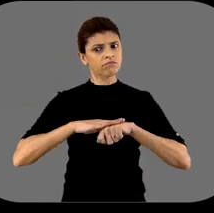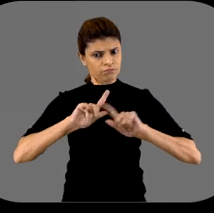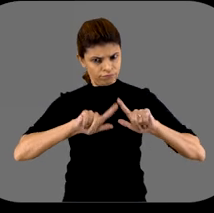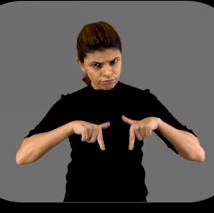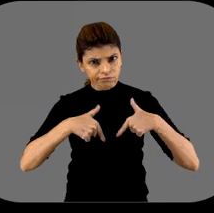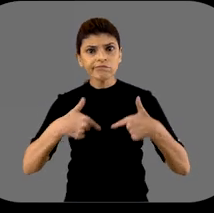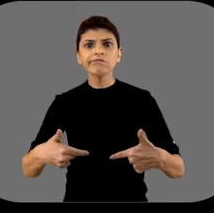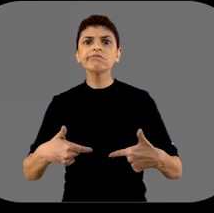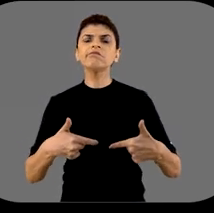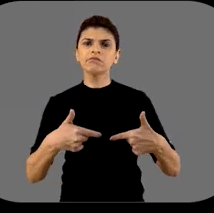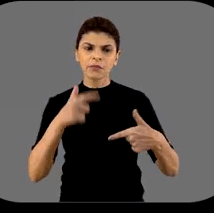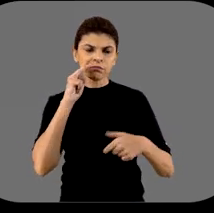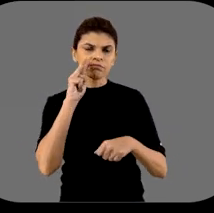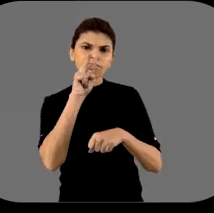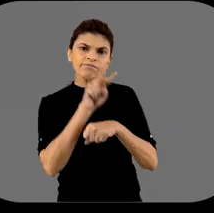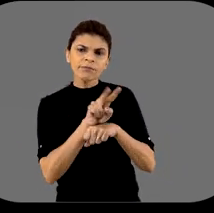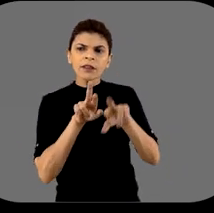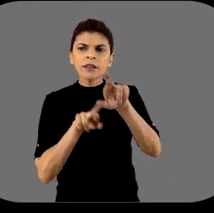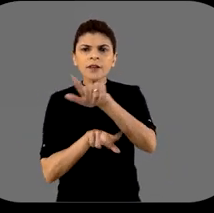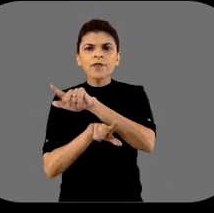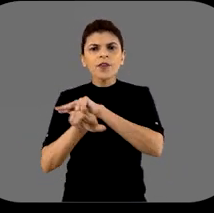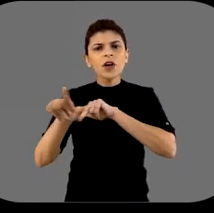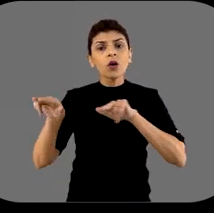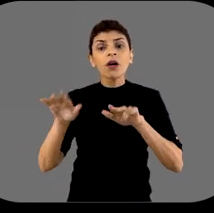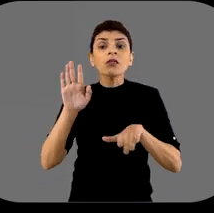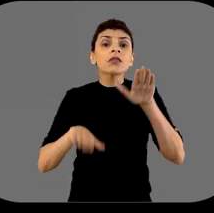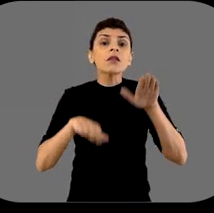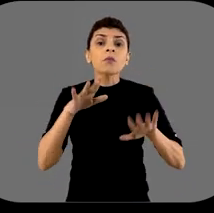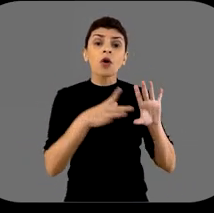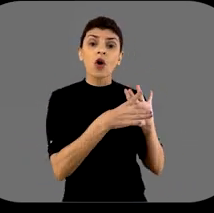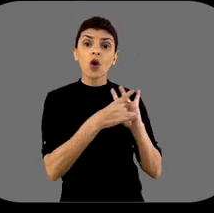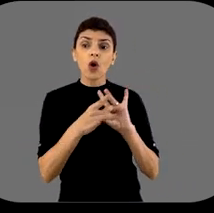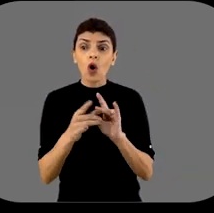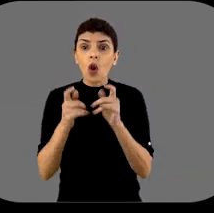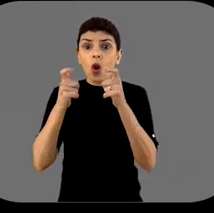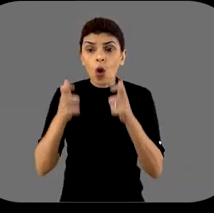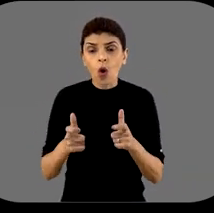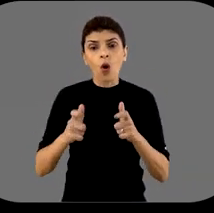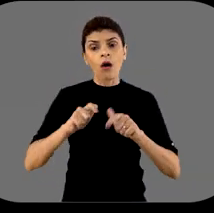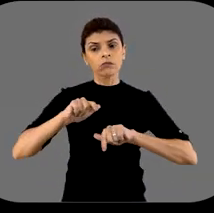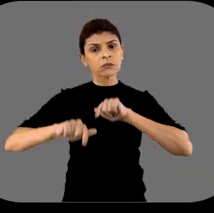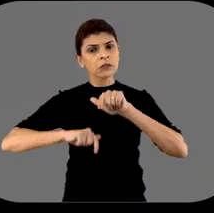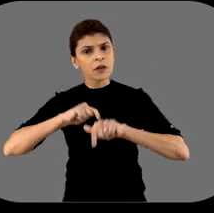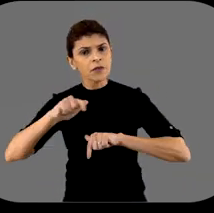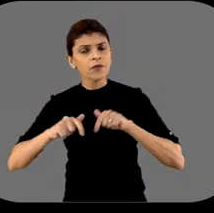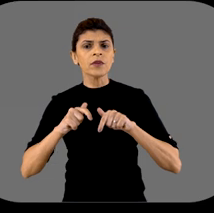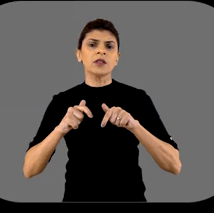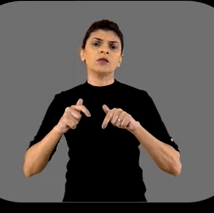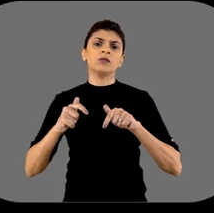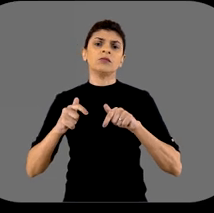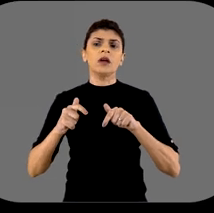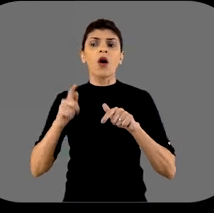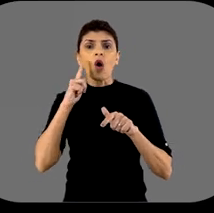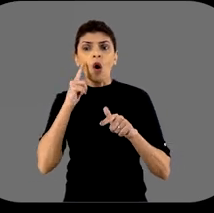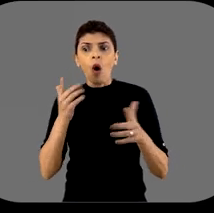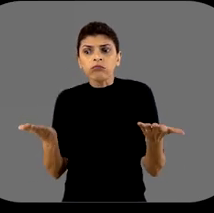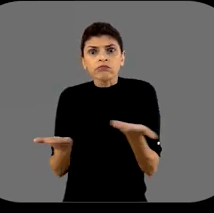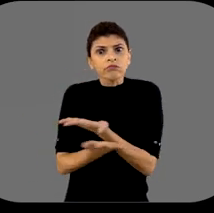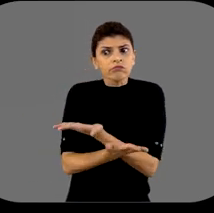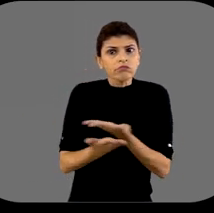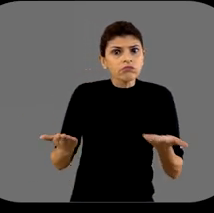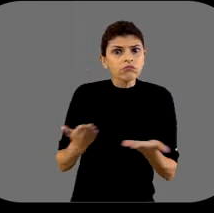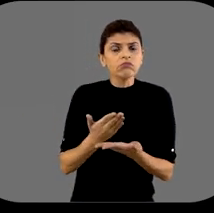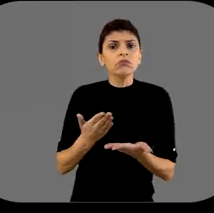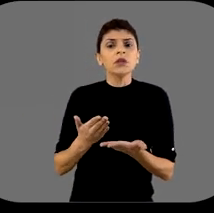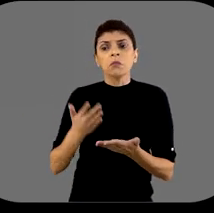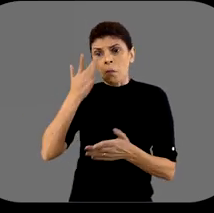executar essas ações de vigilância de formas diferenciadas, a depender do contexto local, da organização de serviços, da dinâmica, né,